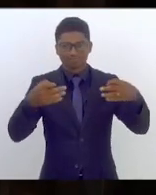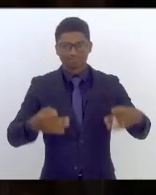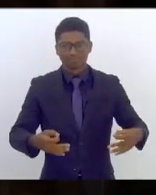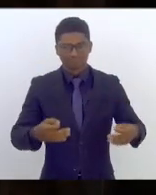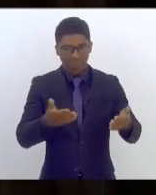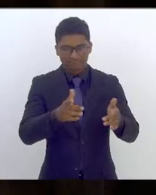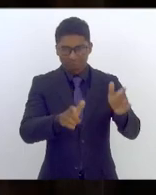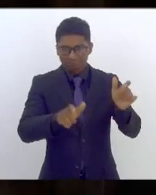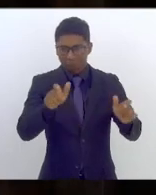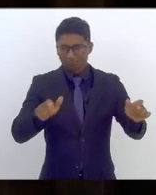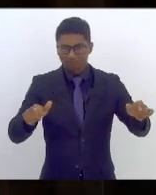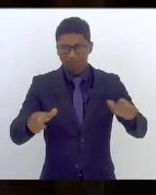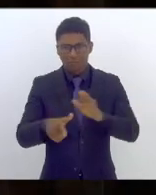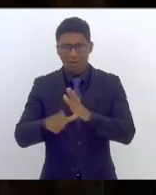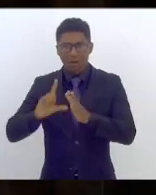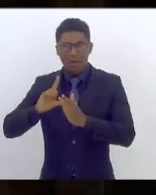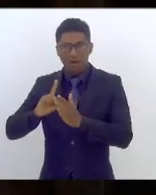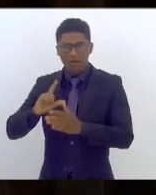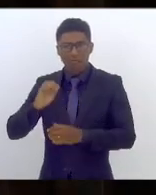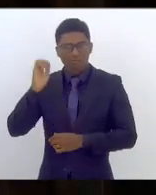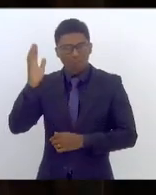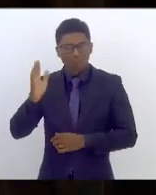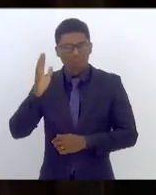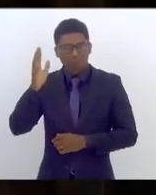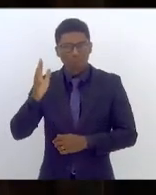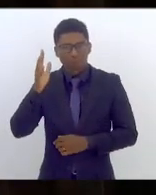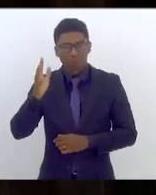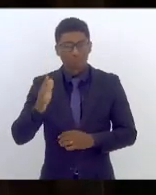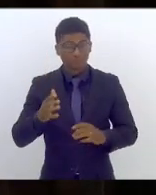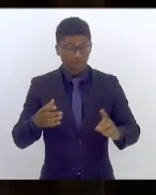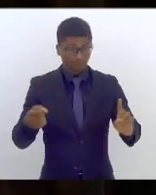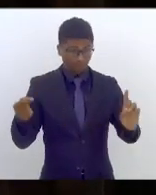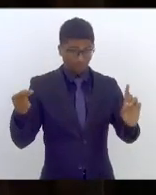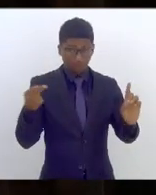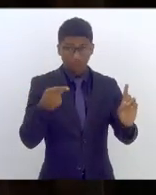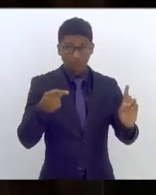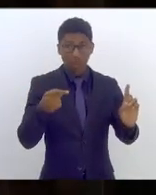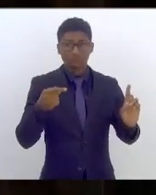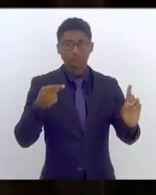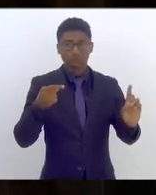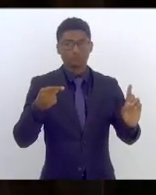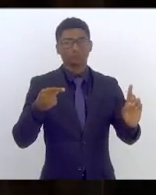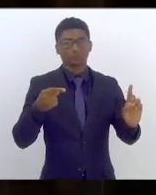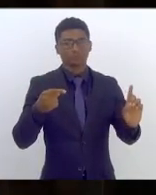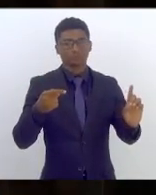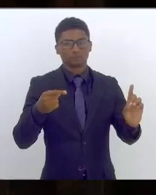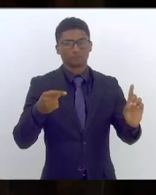moradores que me antecederam também dizendo que o simples fato dele ter sido